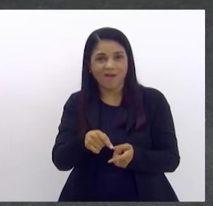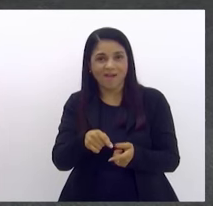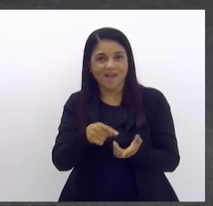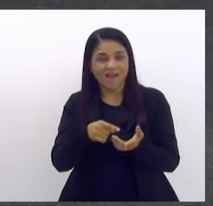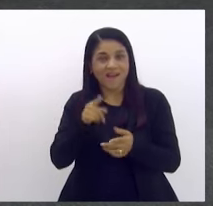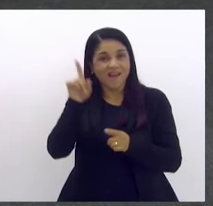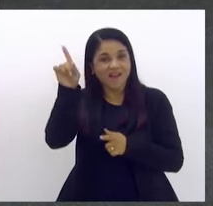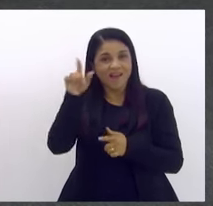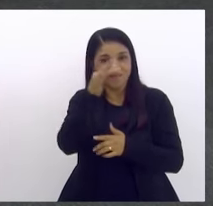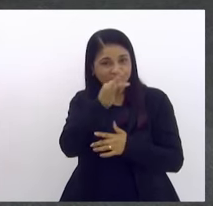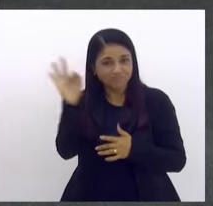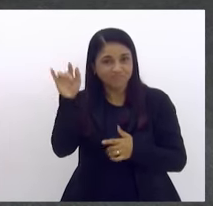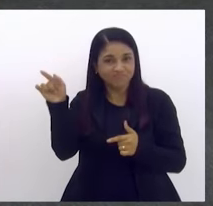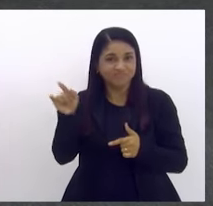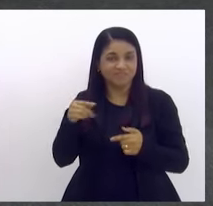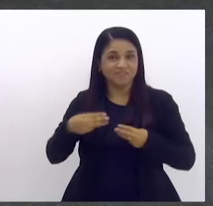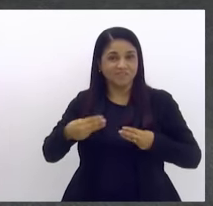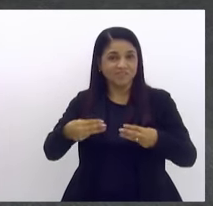de traficante de droga.